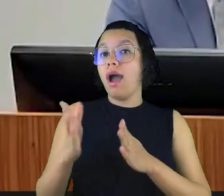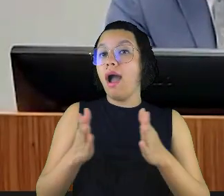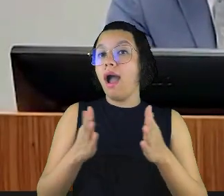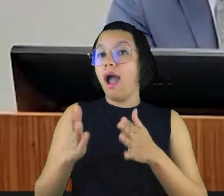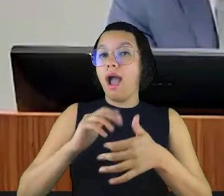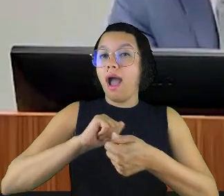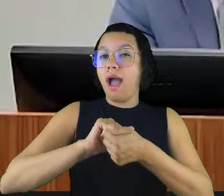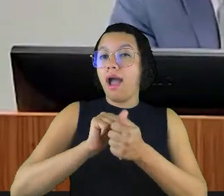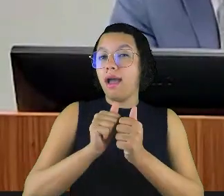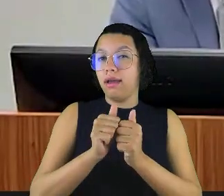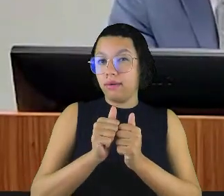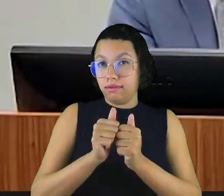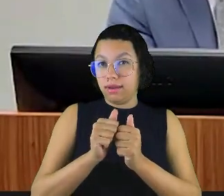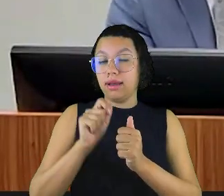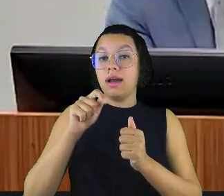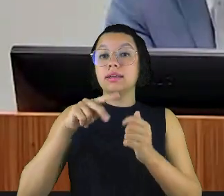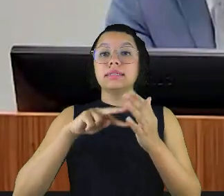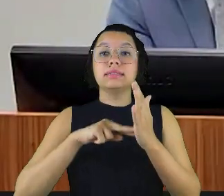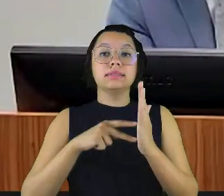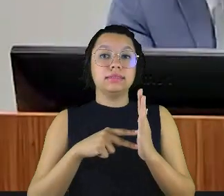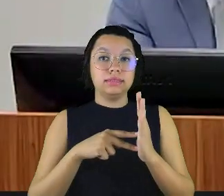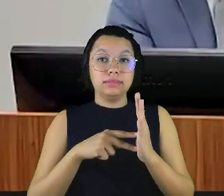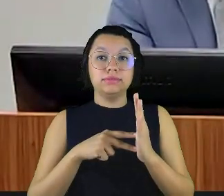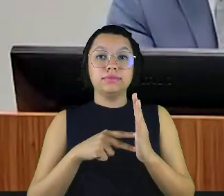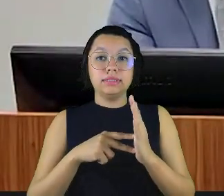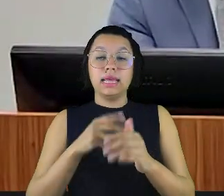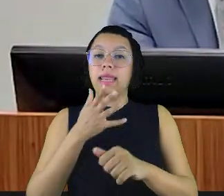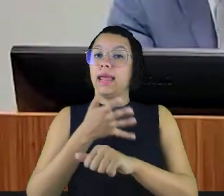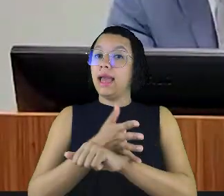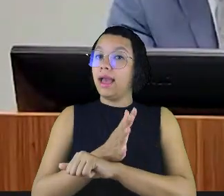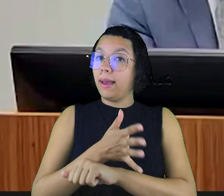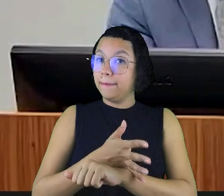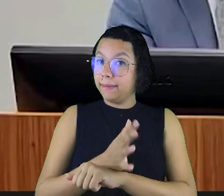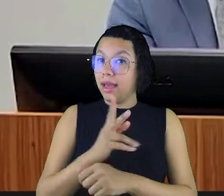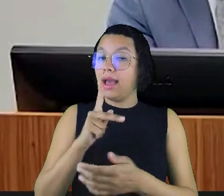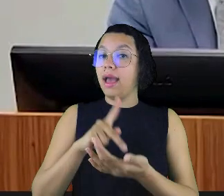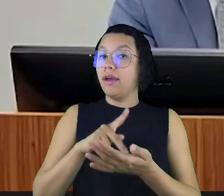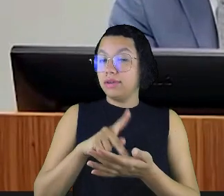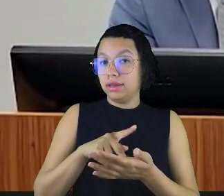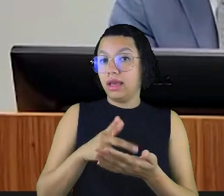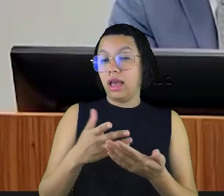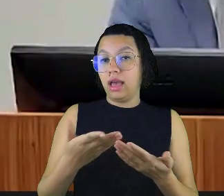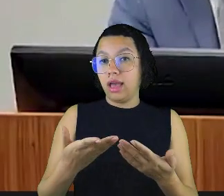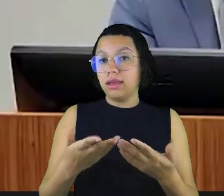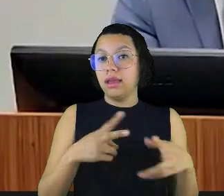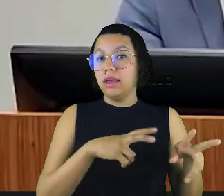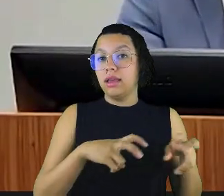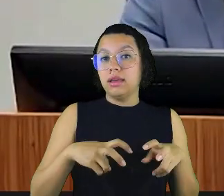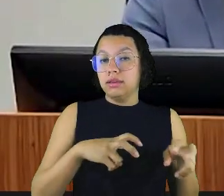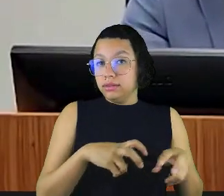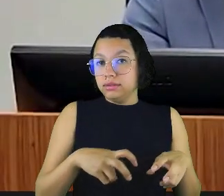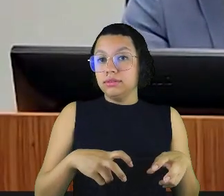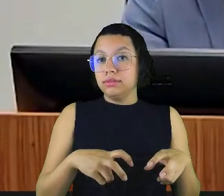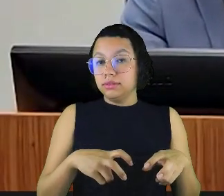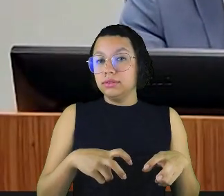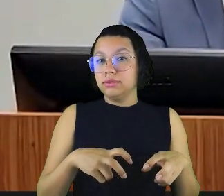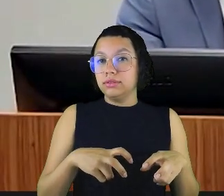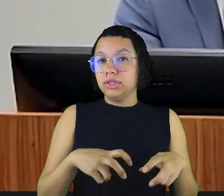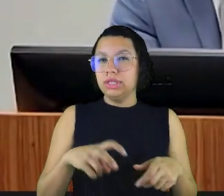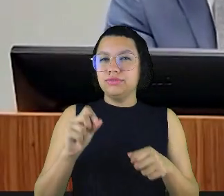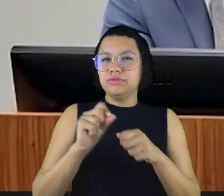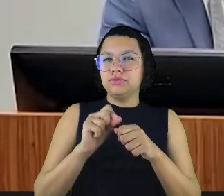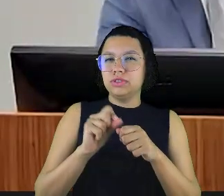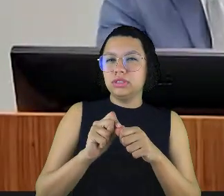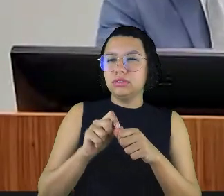apropriado, isso significa, na prática, que a Fazenda, que provocou o Poder Judiciário